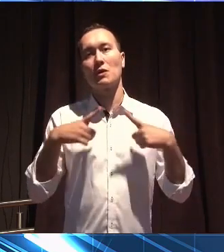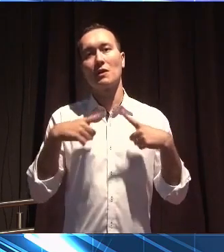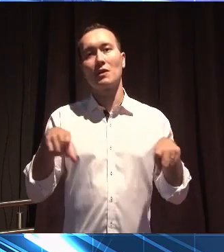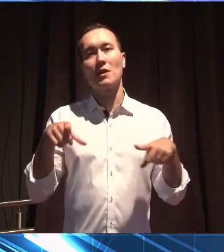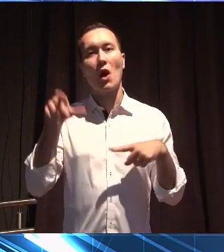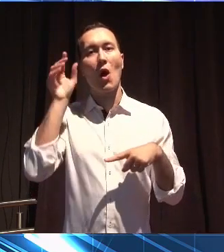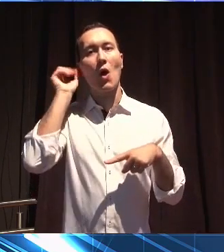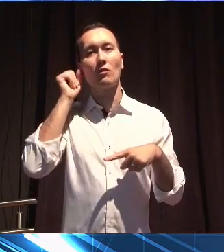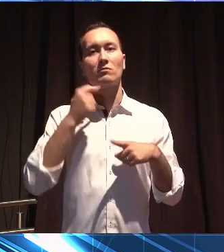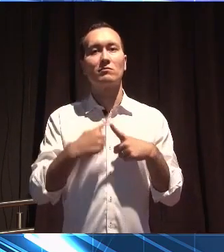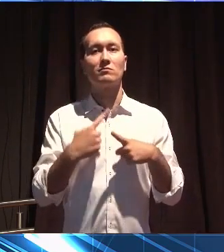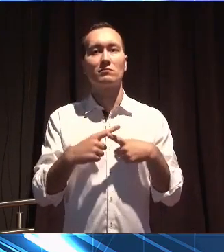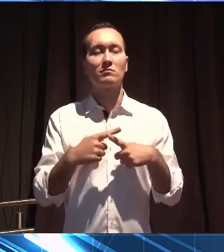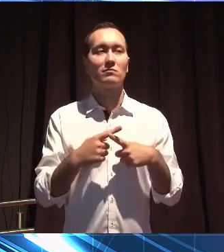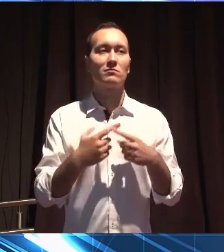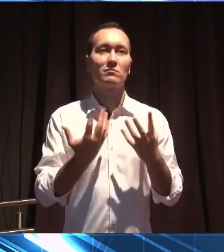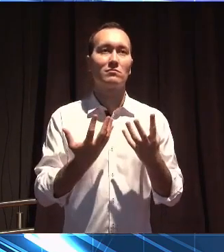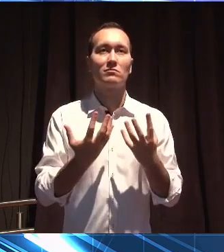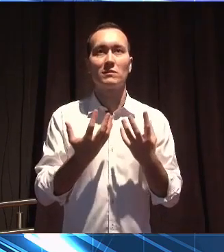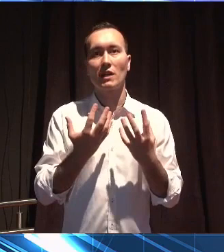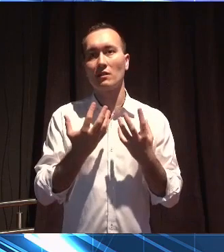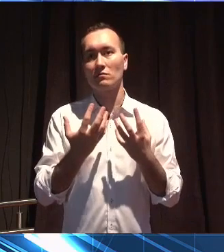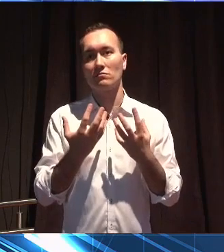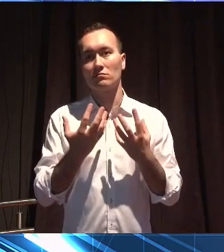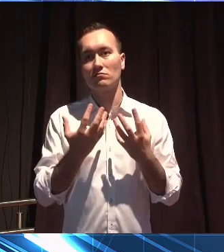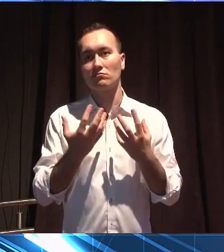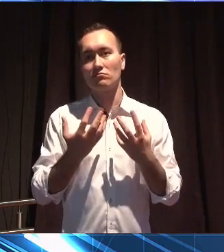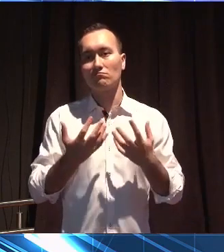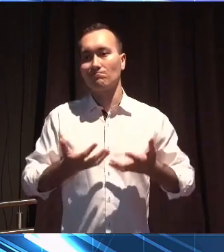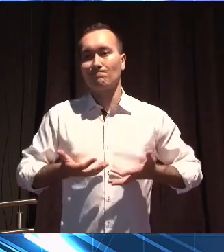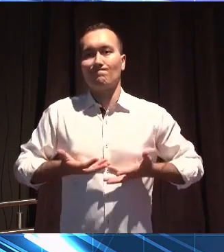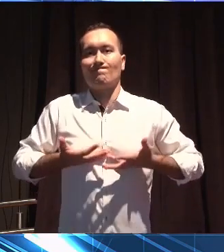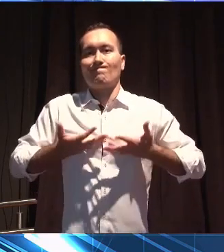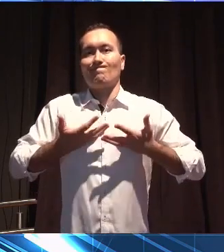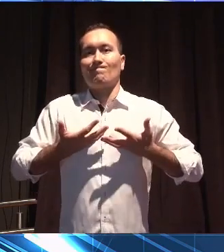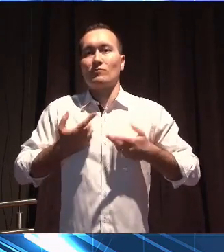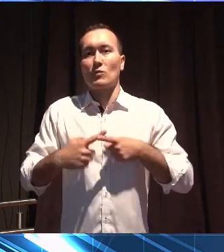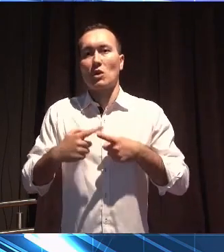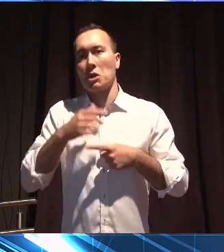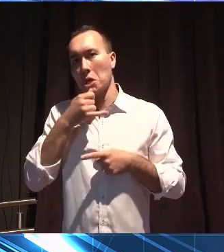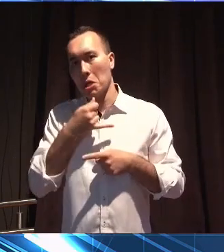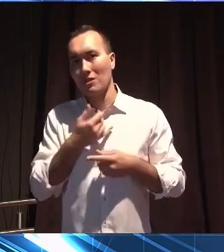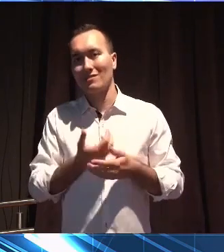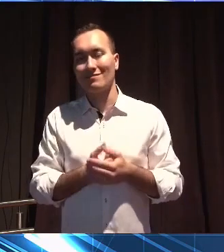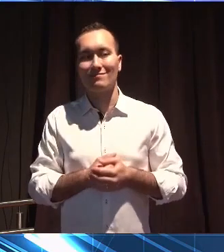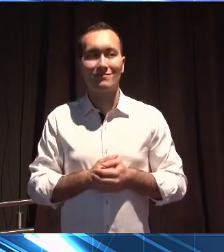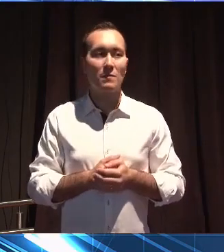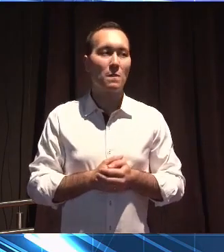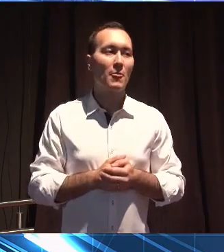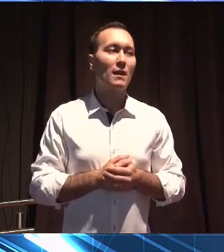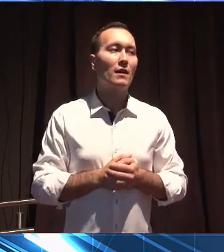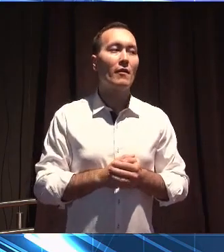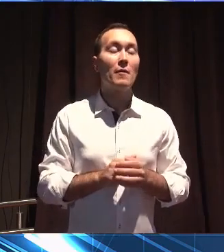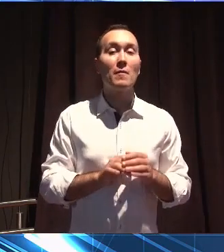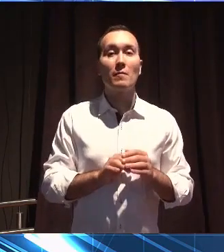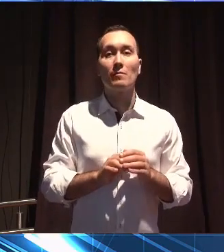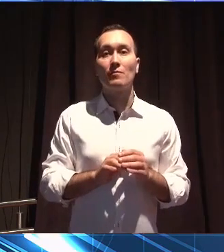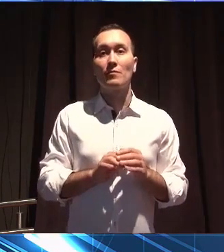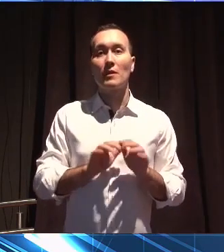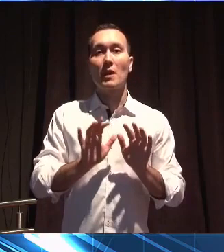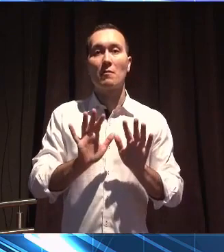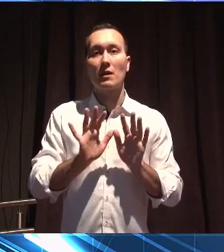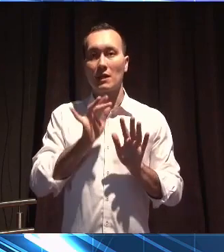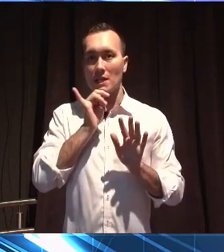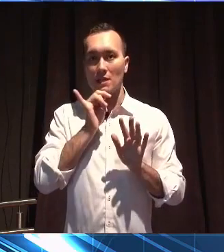tendo sequer alguém para chorar sobre. Mas, por outro lado, se eu começo a juntar que eu estou ouvindo esse tipo de música com